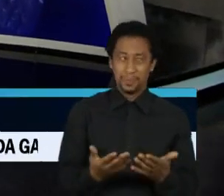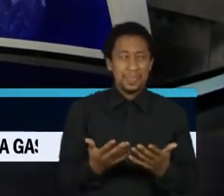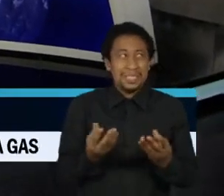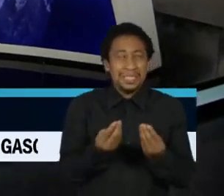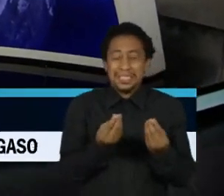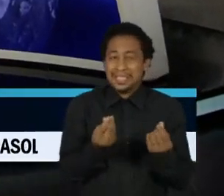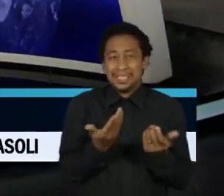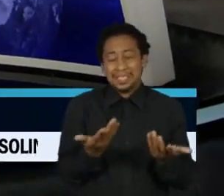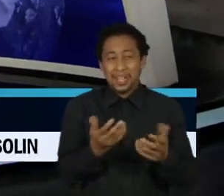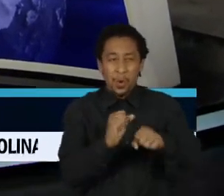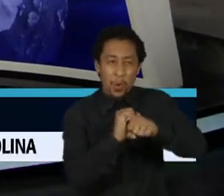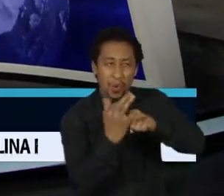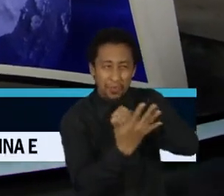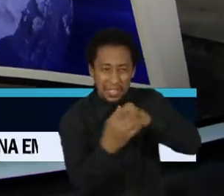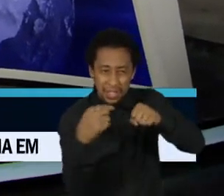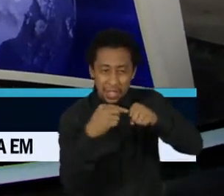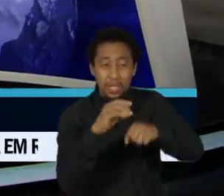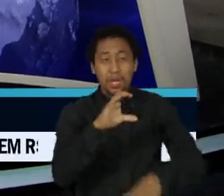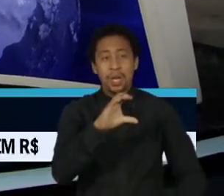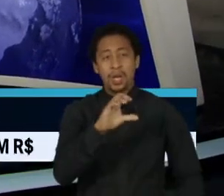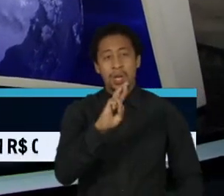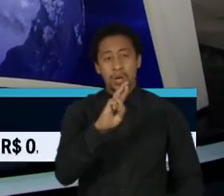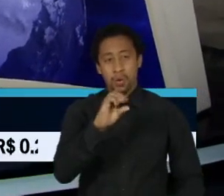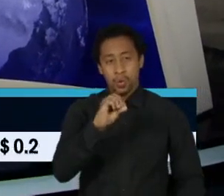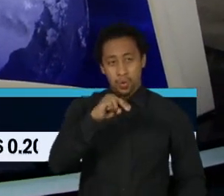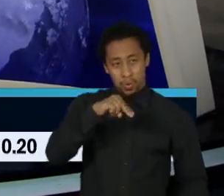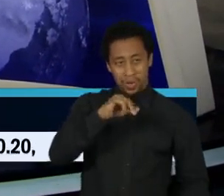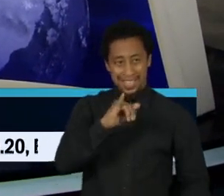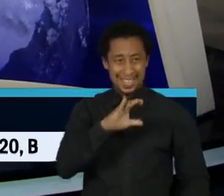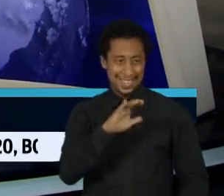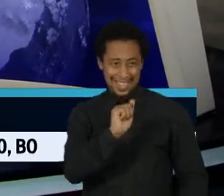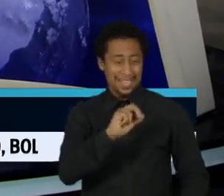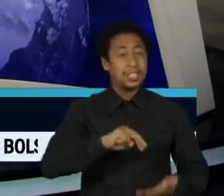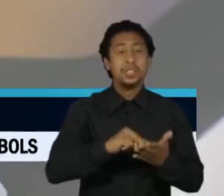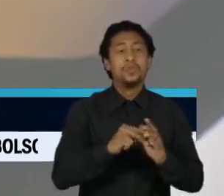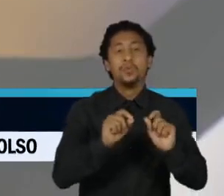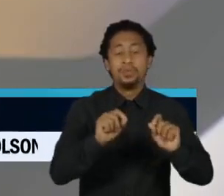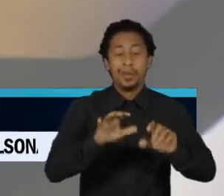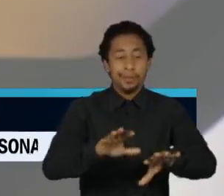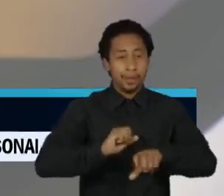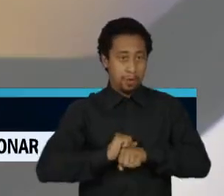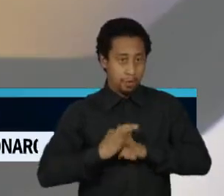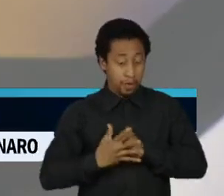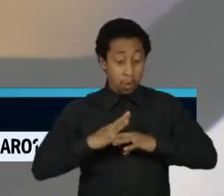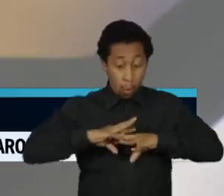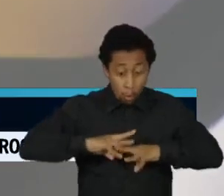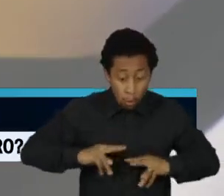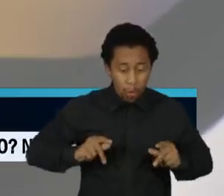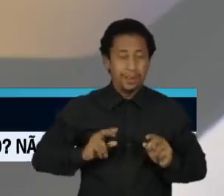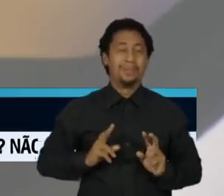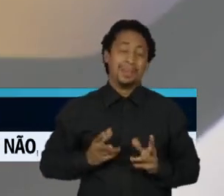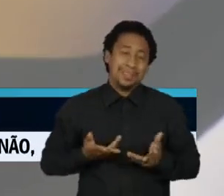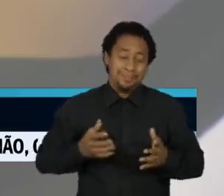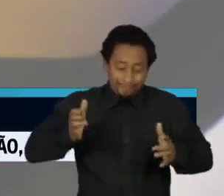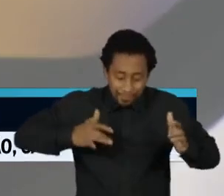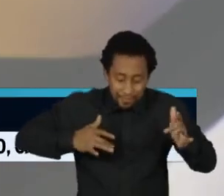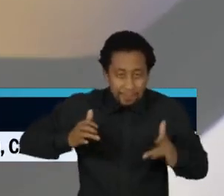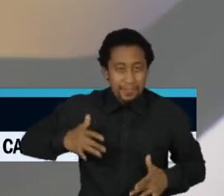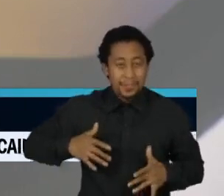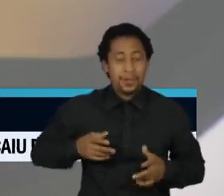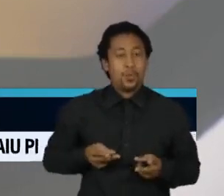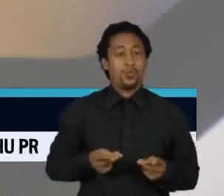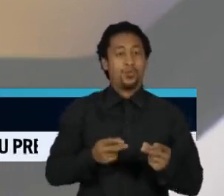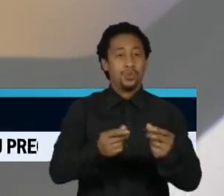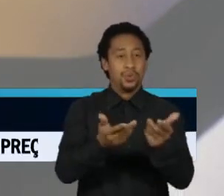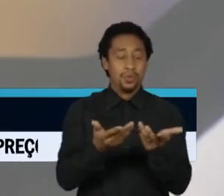homogênea nas várias entidades, mas esses sintomas que podem se perpetuar por 1 ano, pelo menos, é